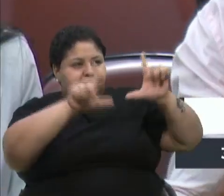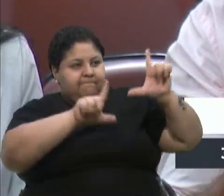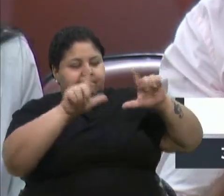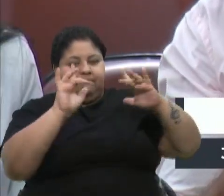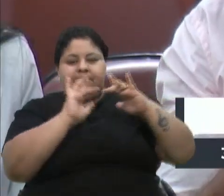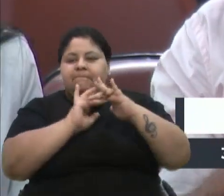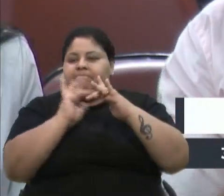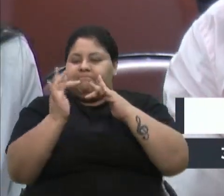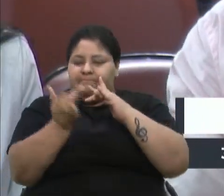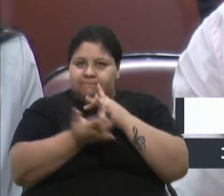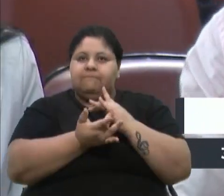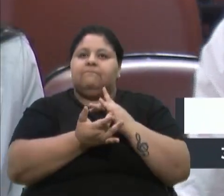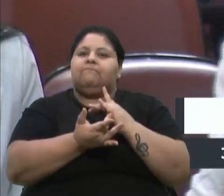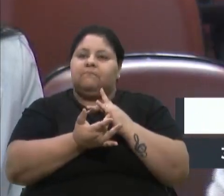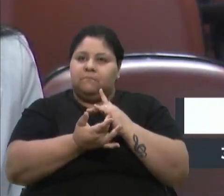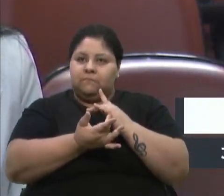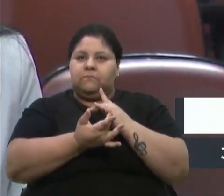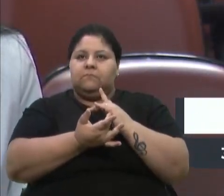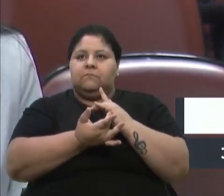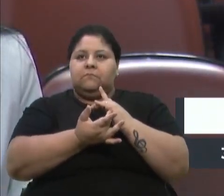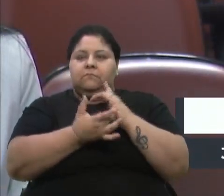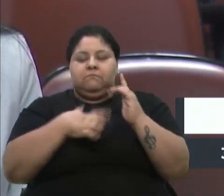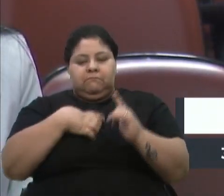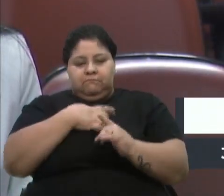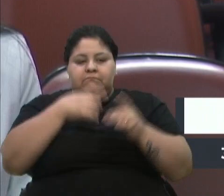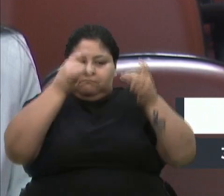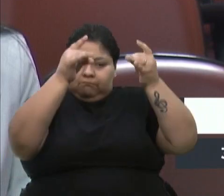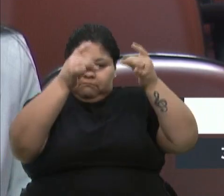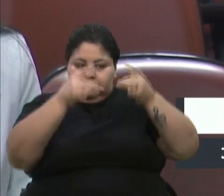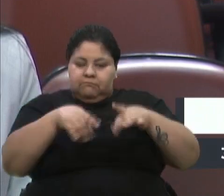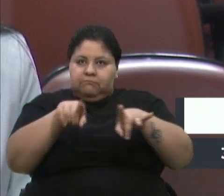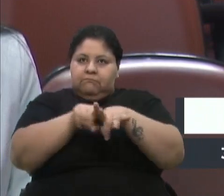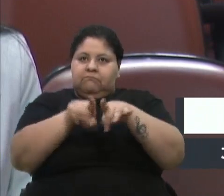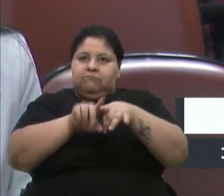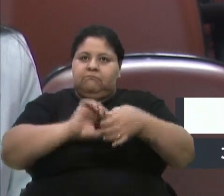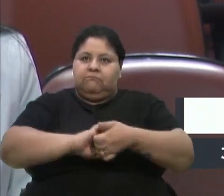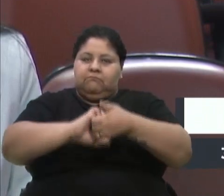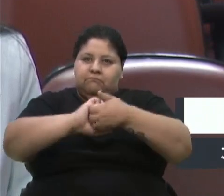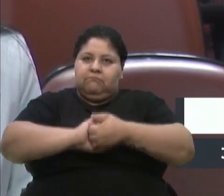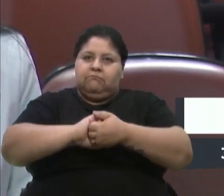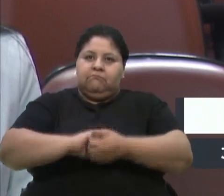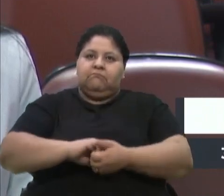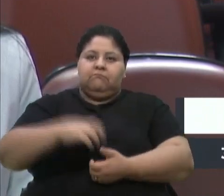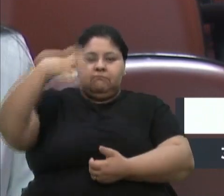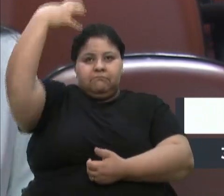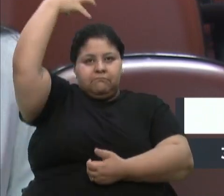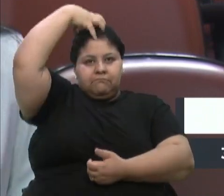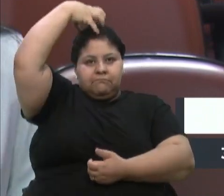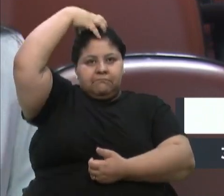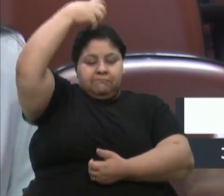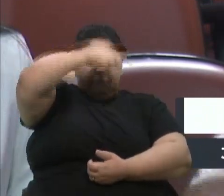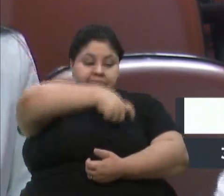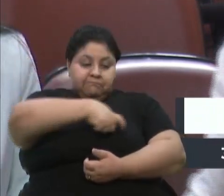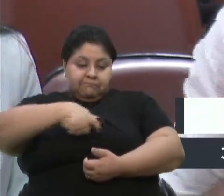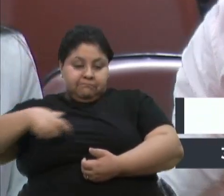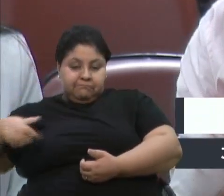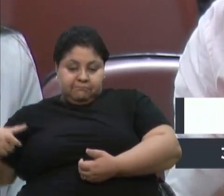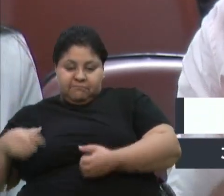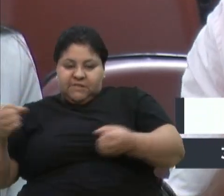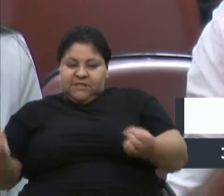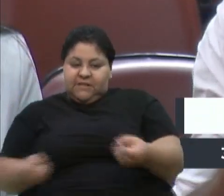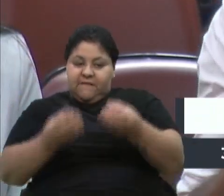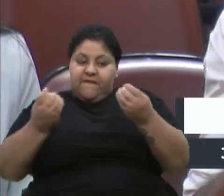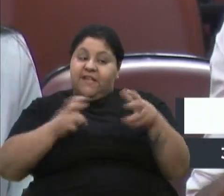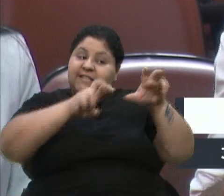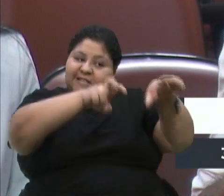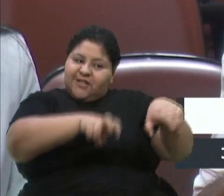também que está na rede social. De modo especial, quero cumprimentar as rainhas e princesa da Festa do Agricultor de